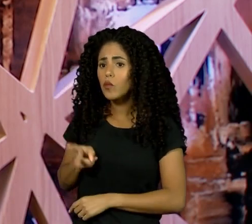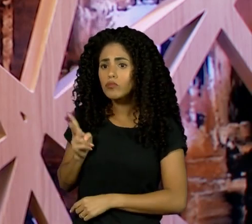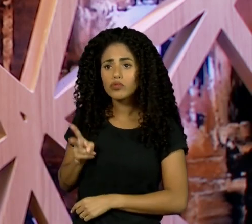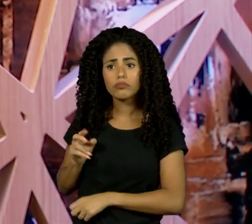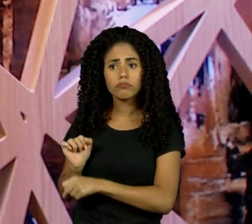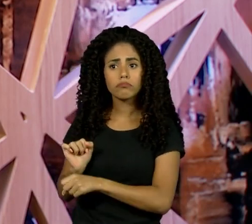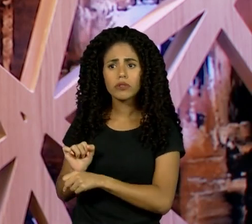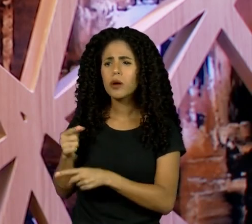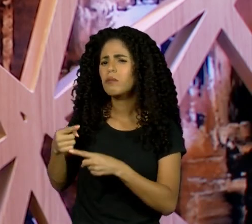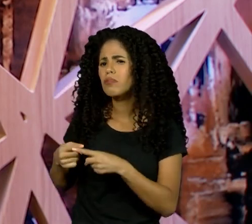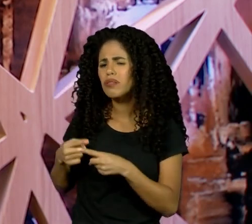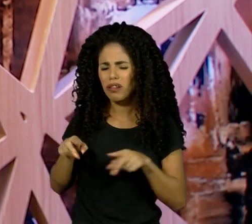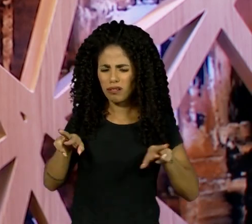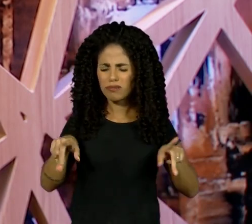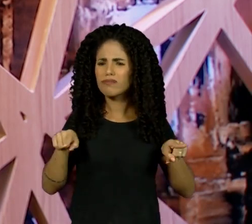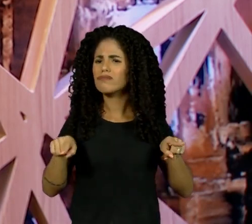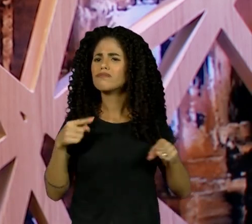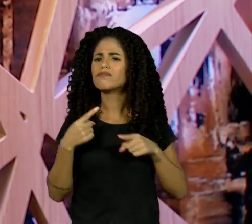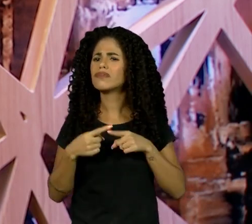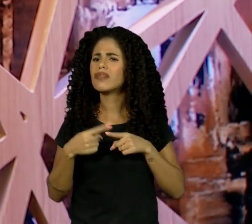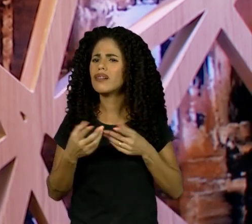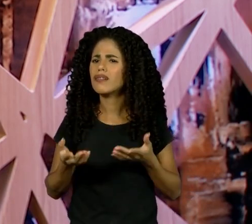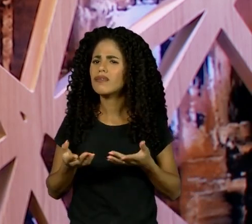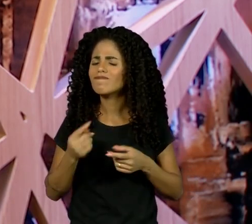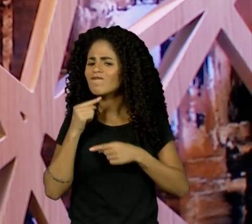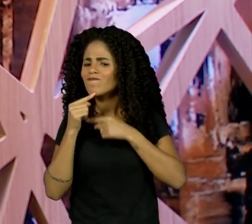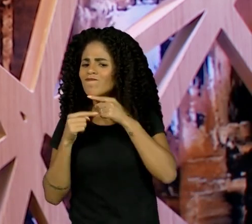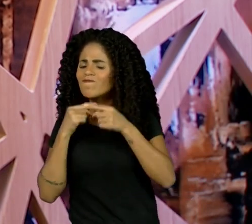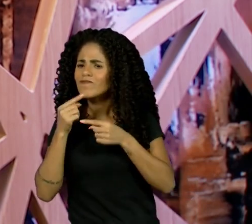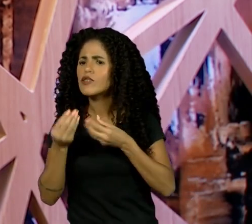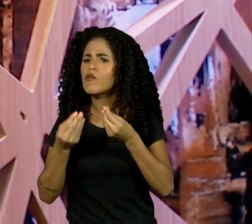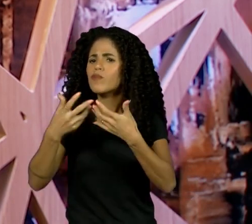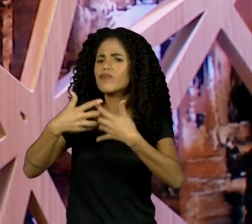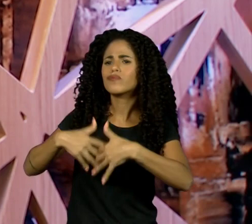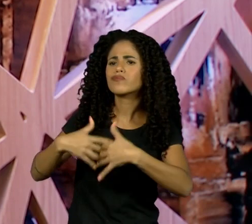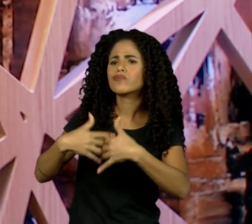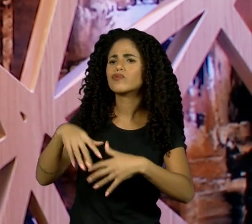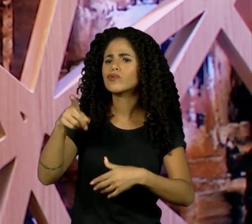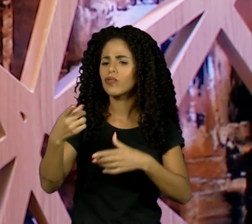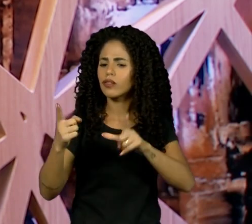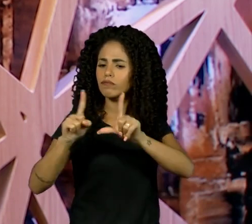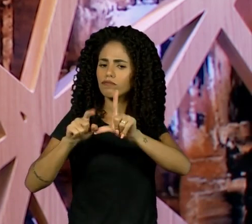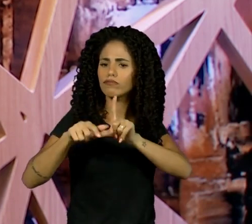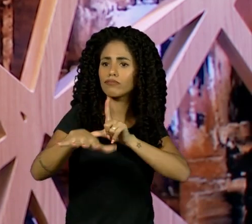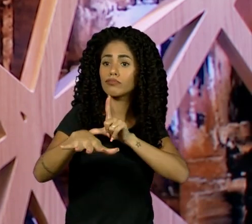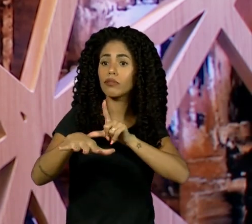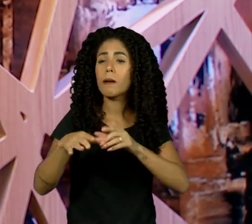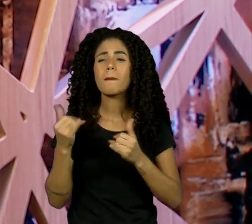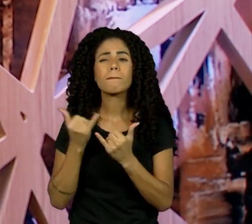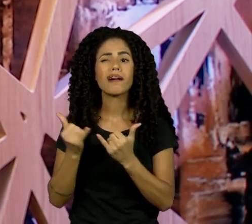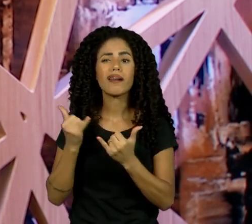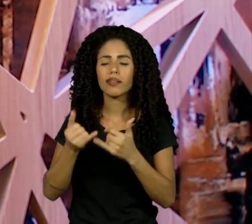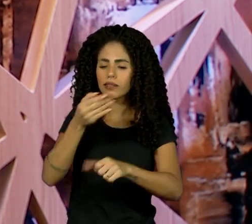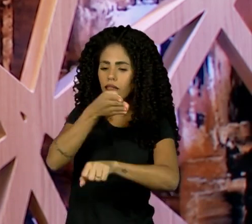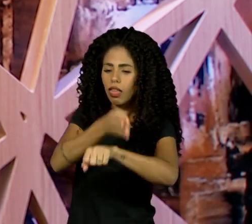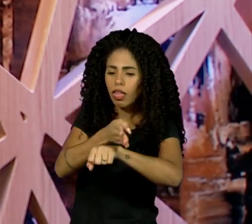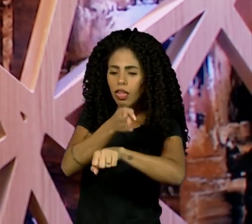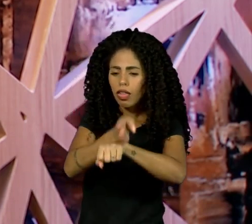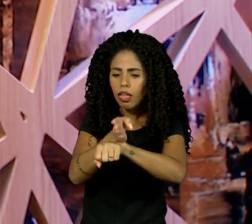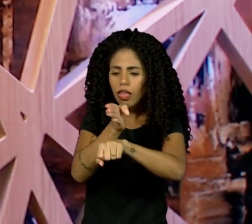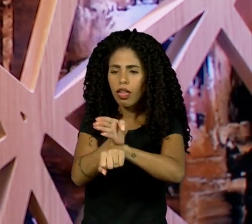essa indústria funciona dentro do mercado brasileiro e como que ele funciona. Parece que você tem que o tempo todo